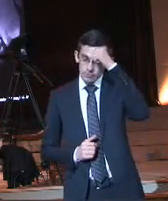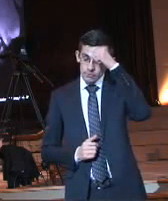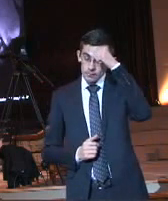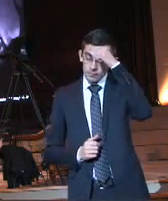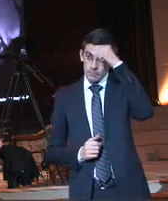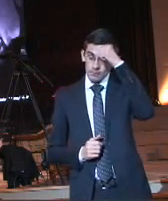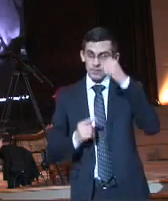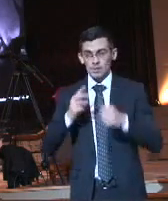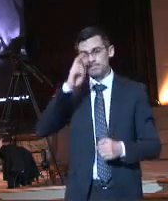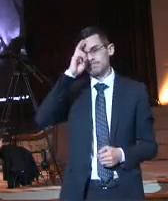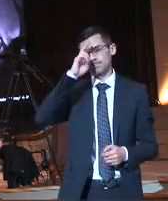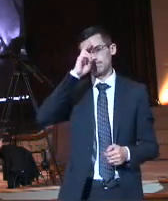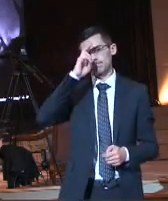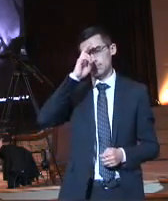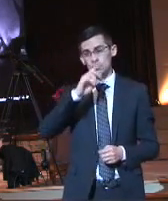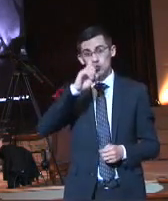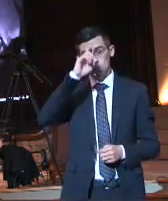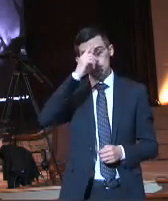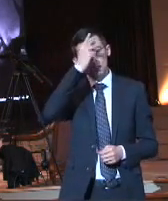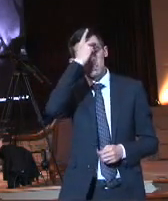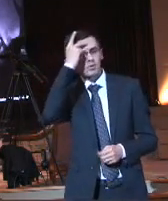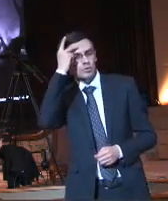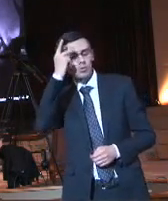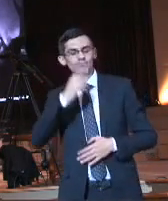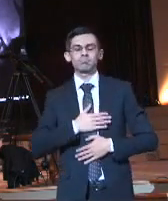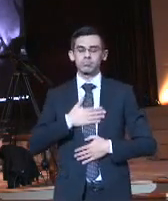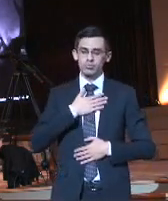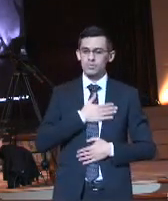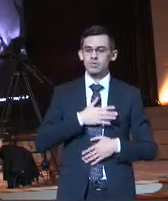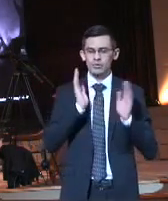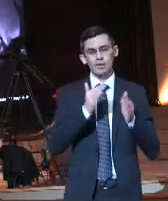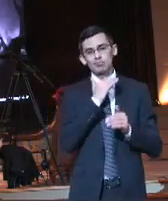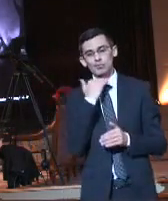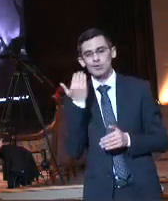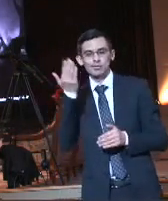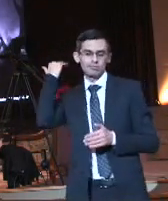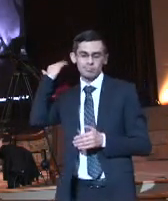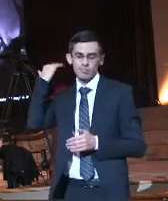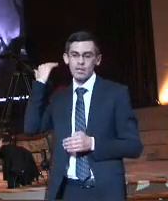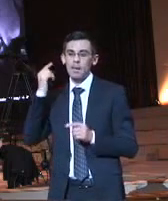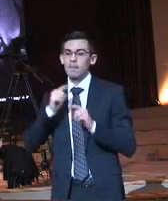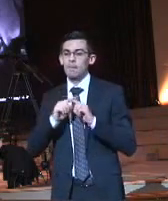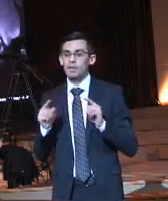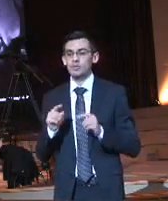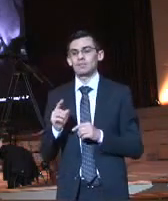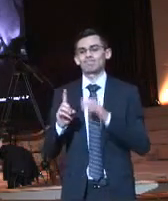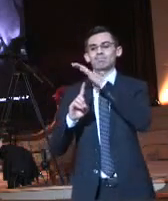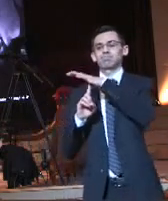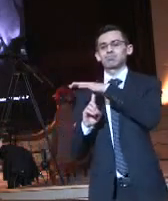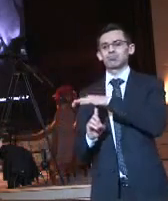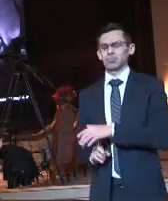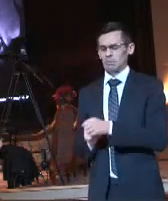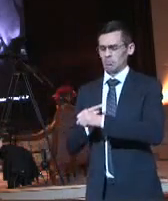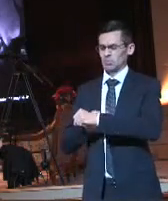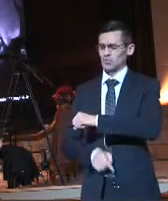Eu me lembro de uma pessoa querida minha, já faleceu, que entrou numa depressão